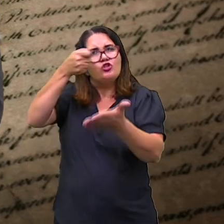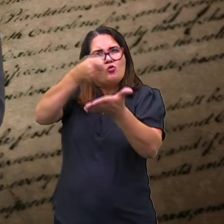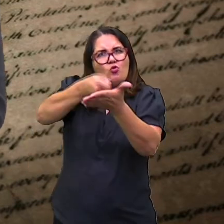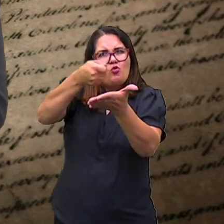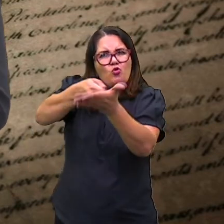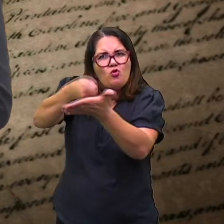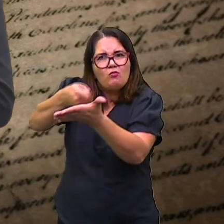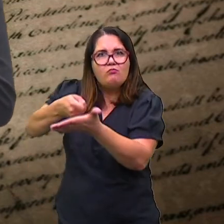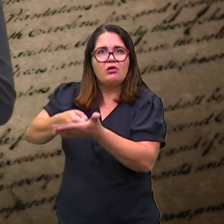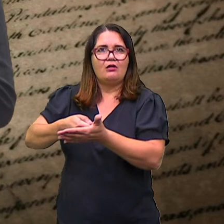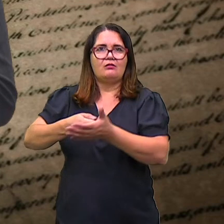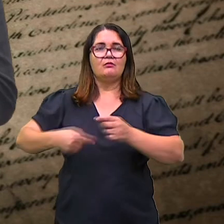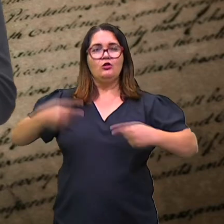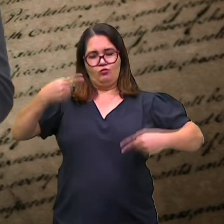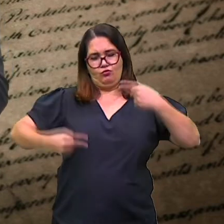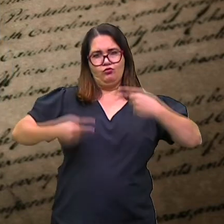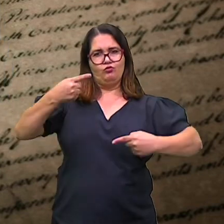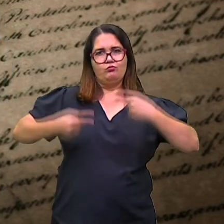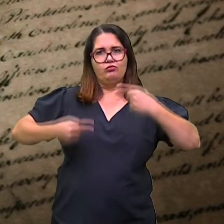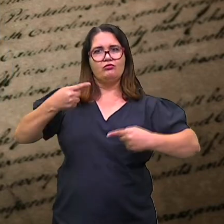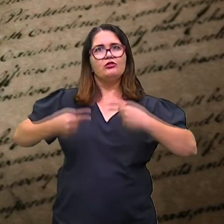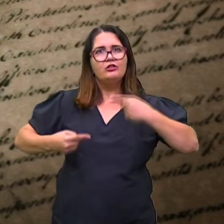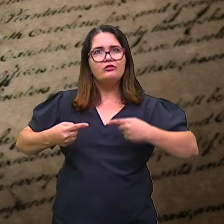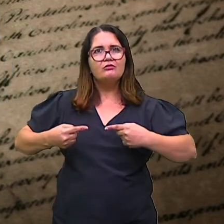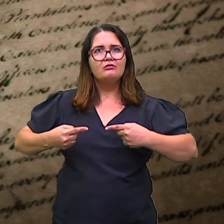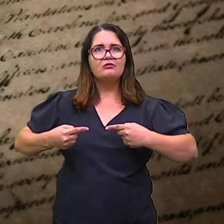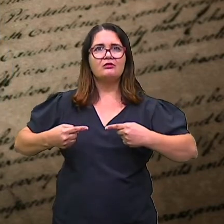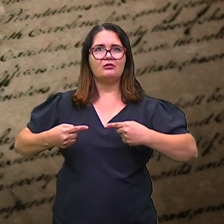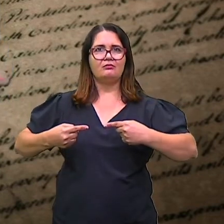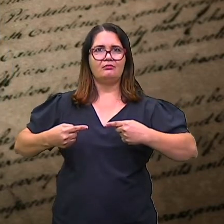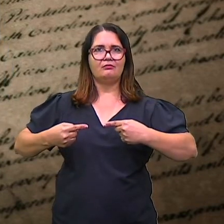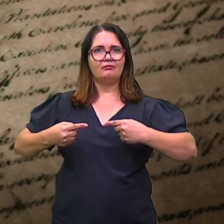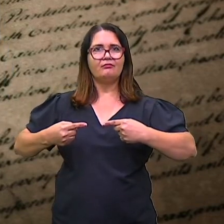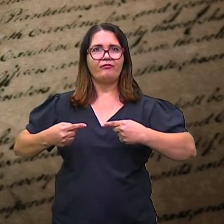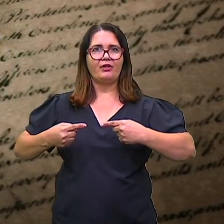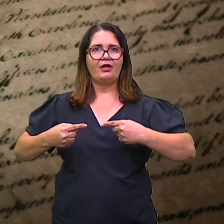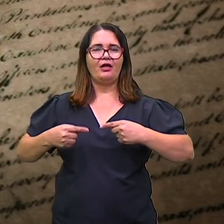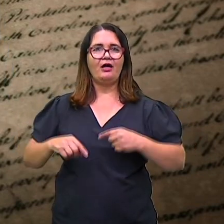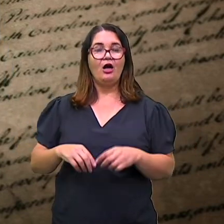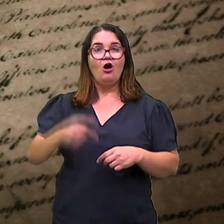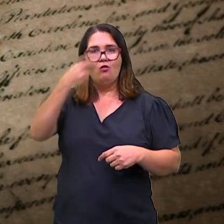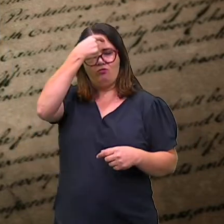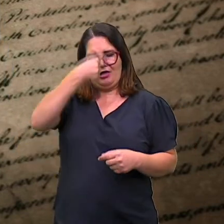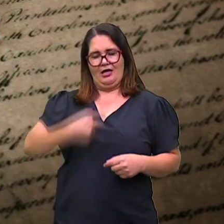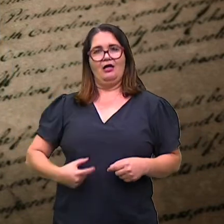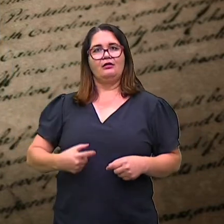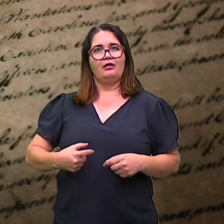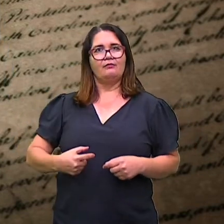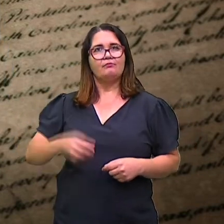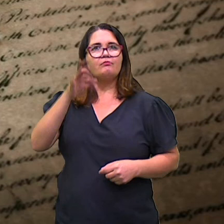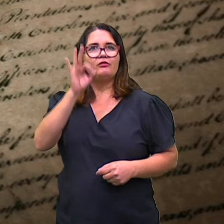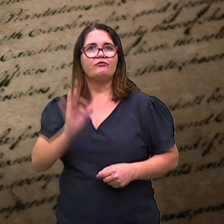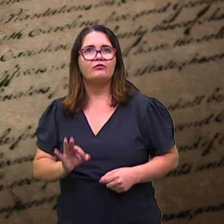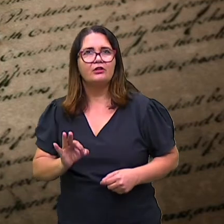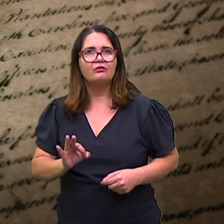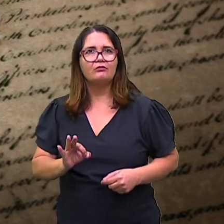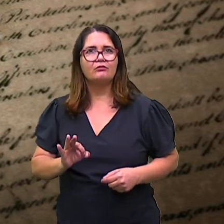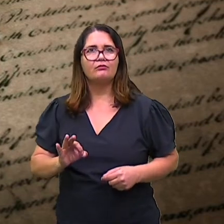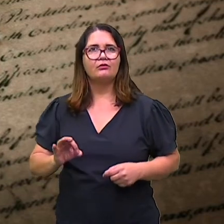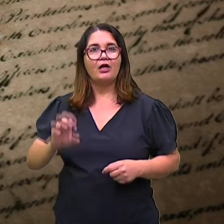1985 a 2021, o ano atual nosso,